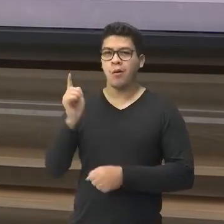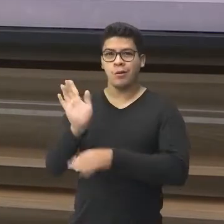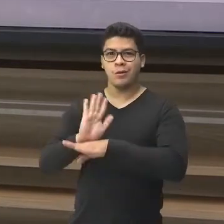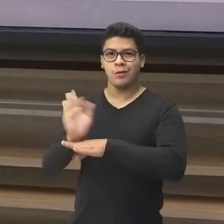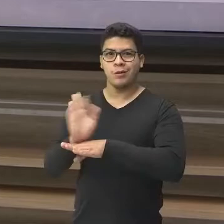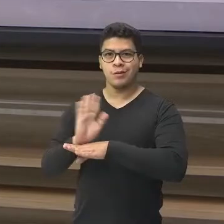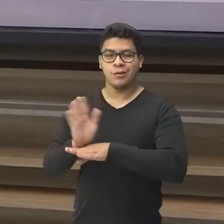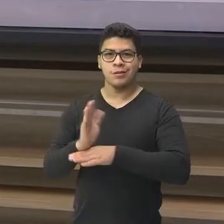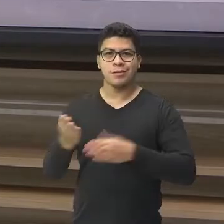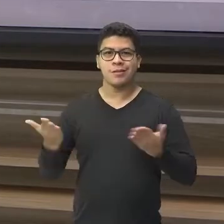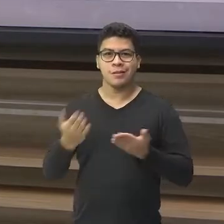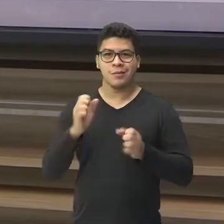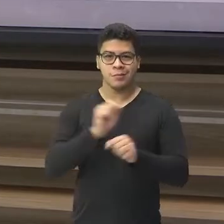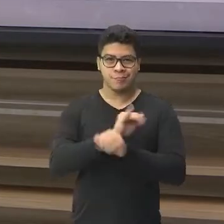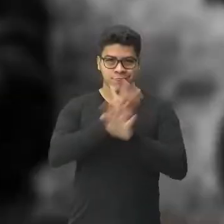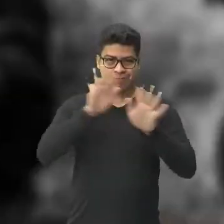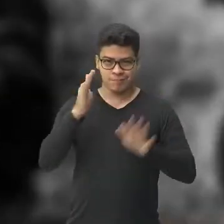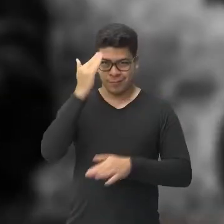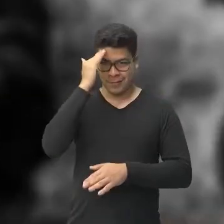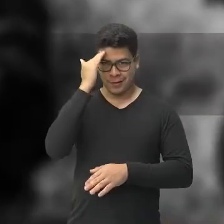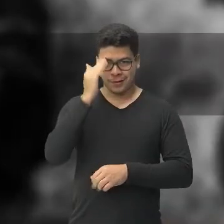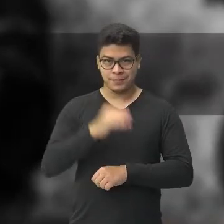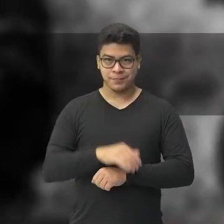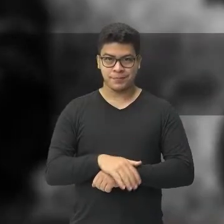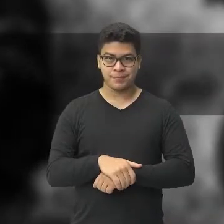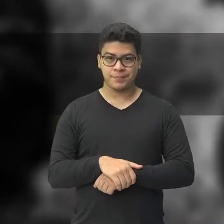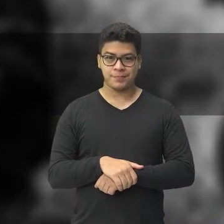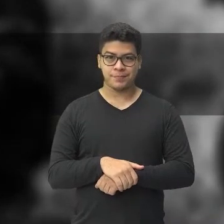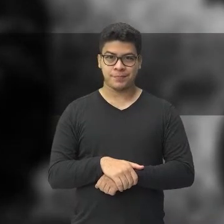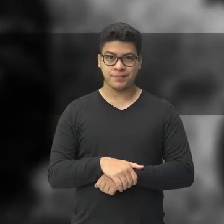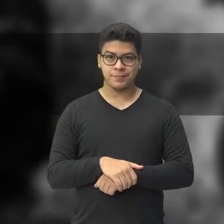entender melhor esse momento? Vamos lá?